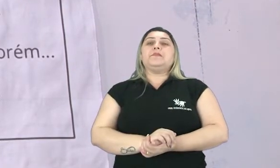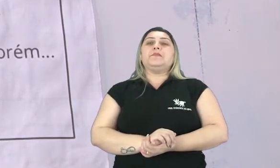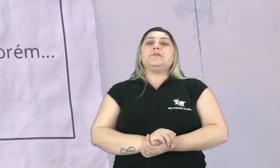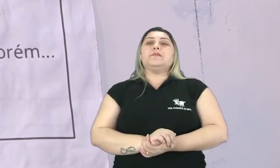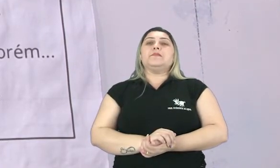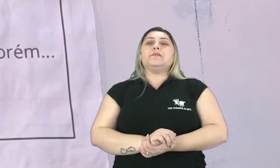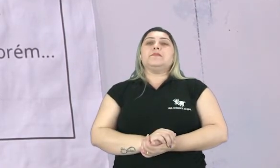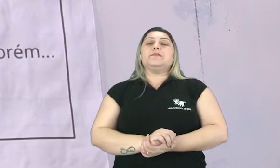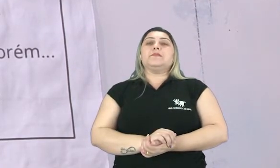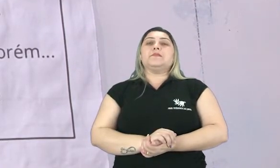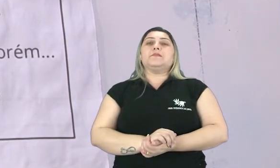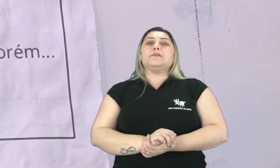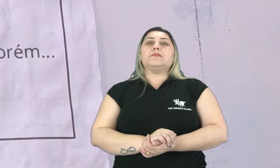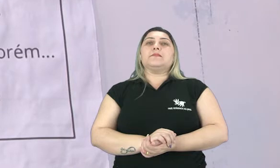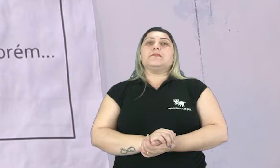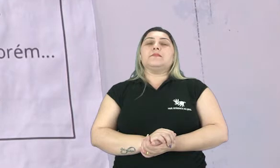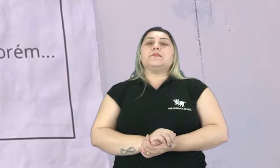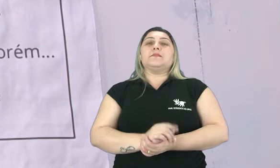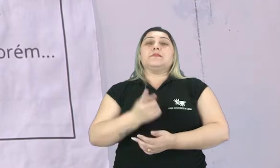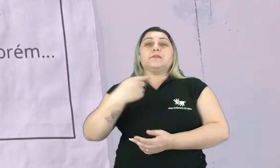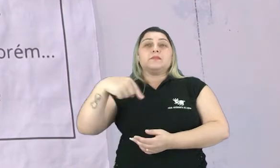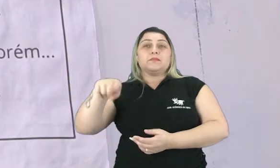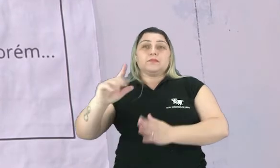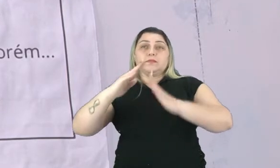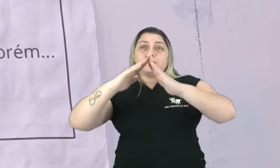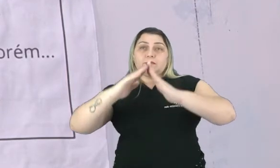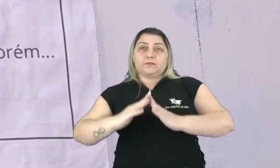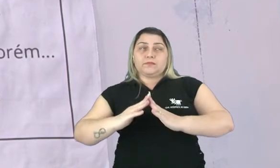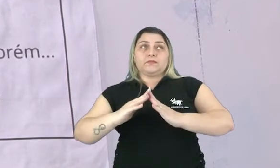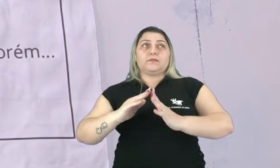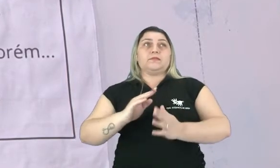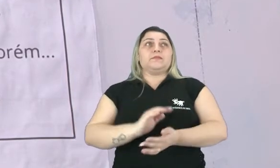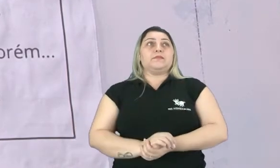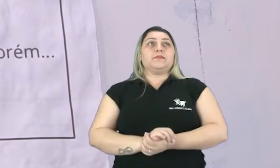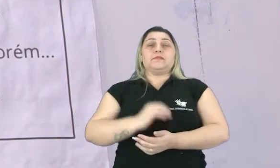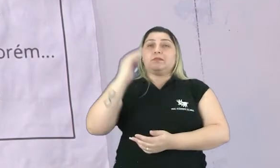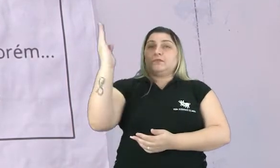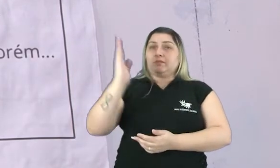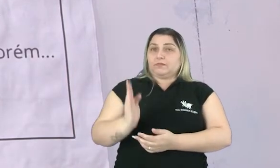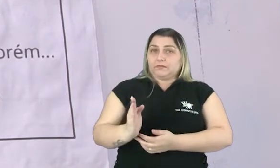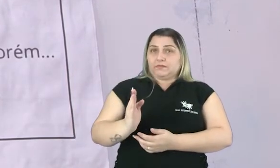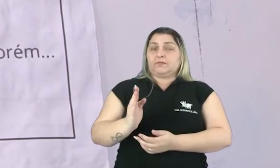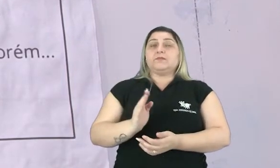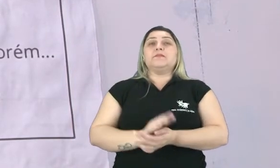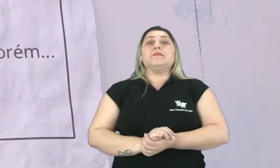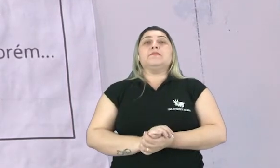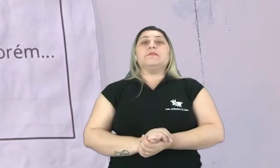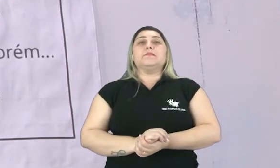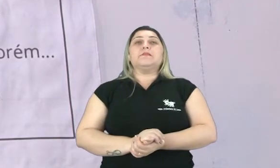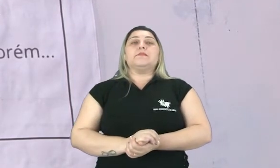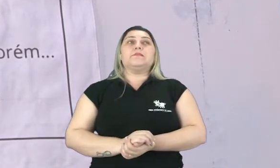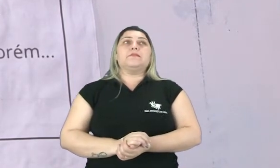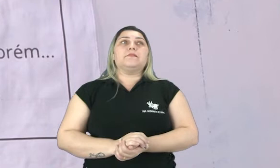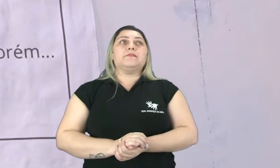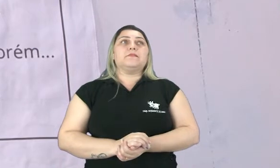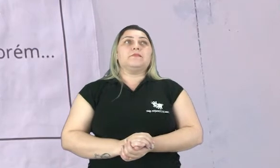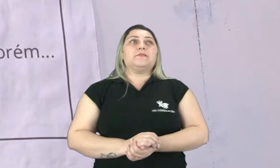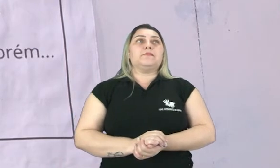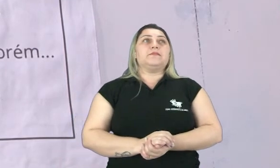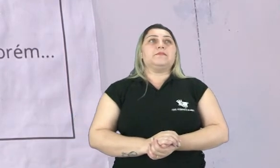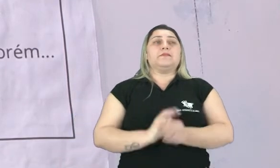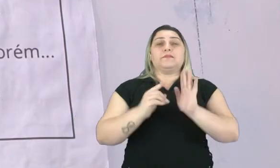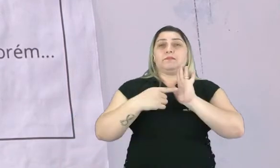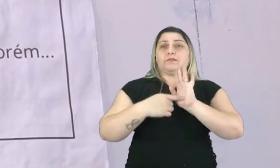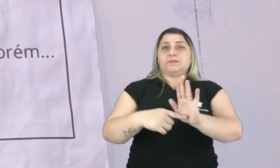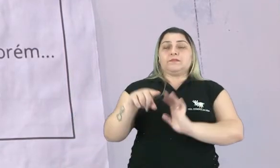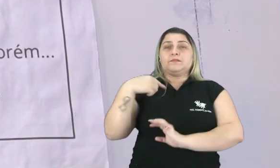denominado no país onde ele vai morar. No caso aqui, o Brasil, na situação que foi exposta aqui, né, apresentada